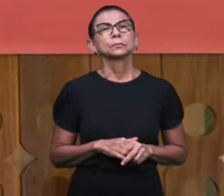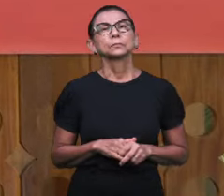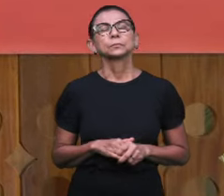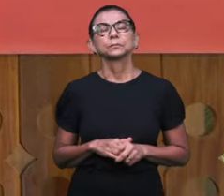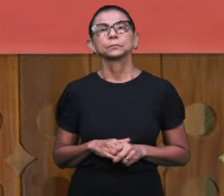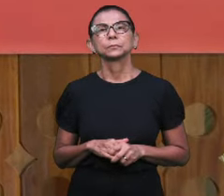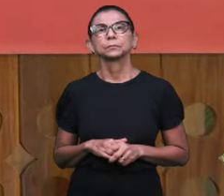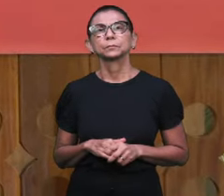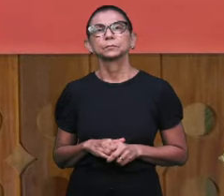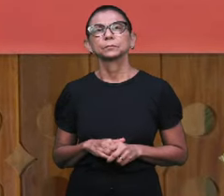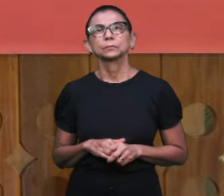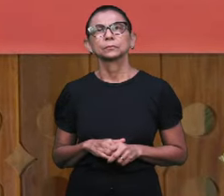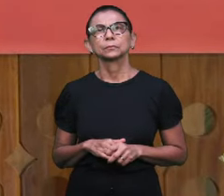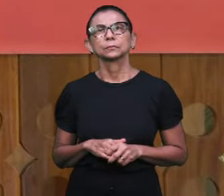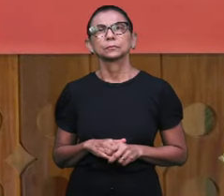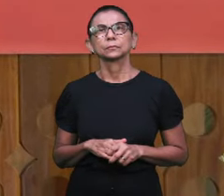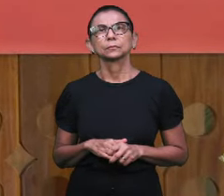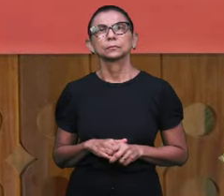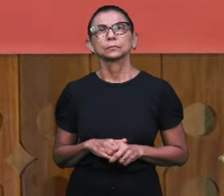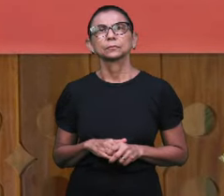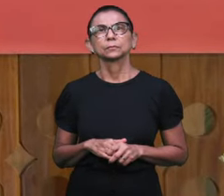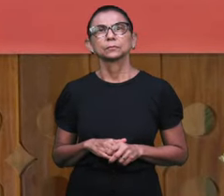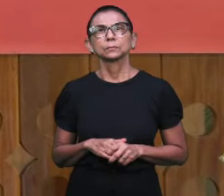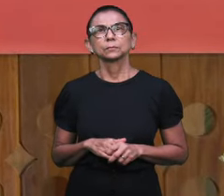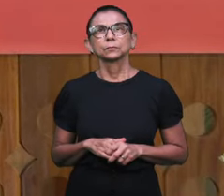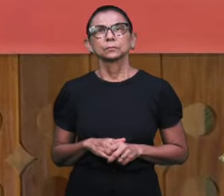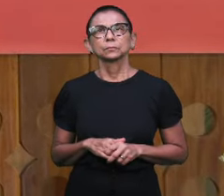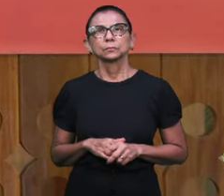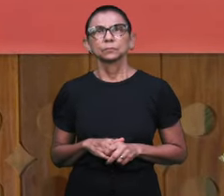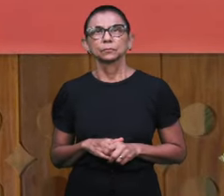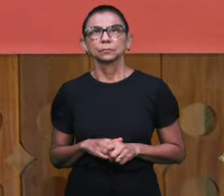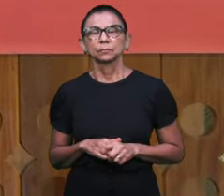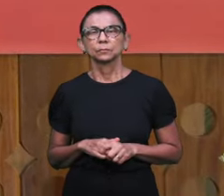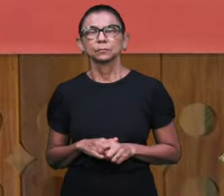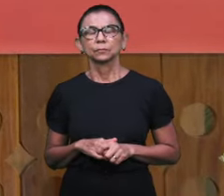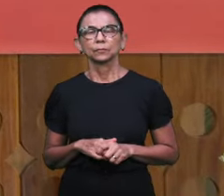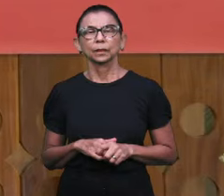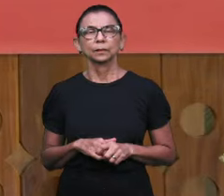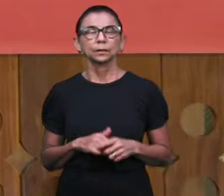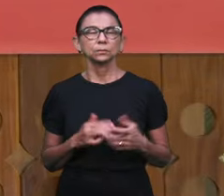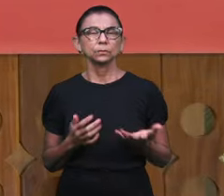primeiro tirar o precioso, separar o vil,